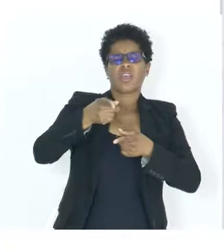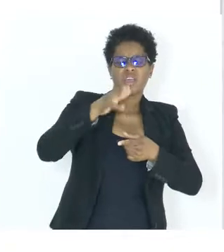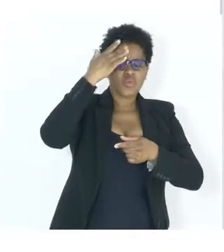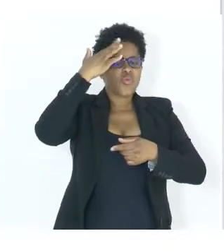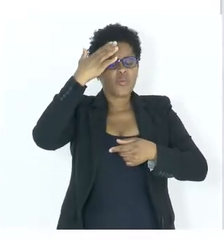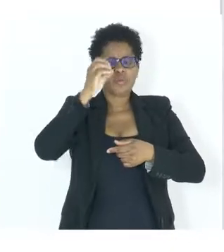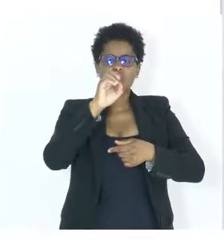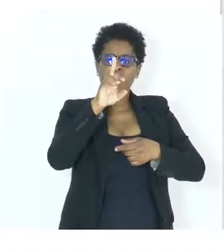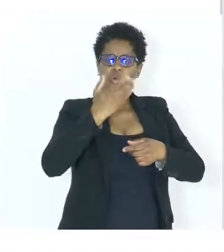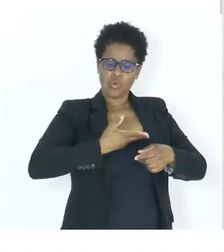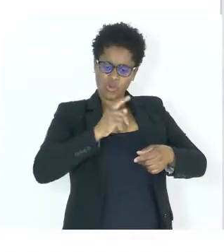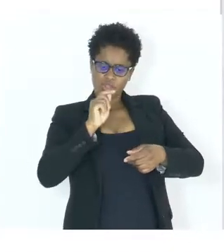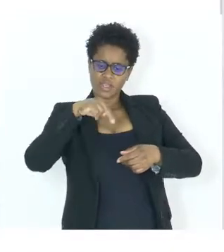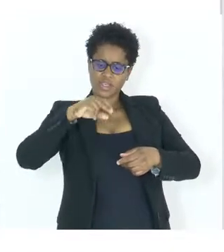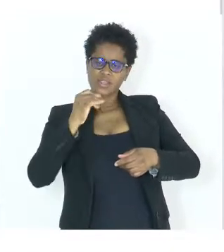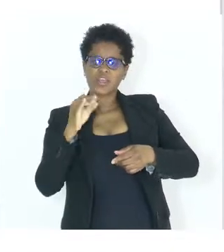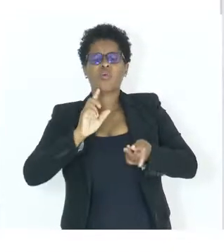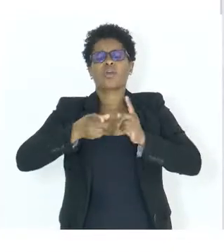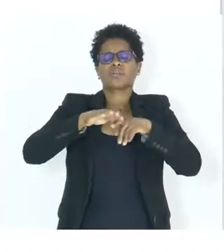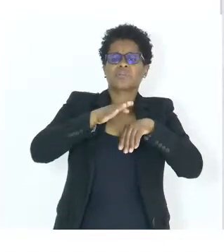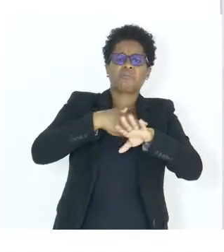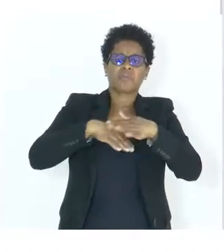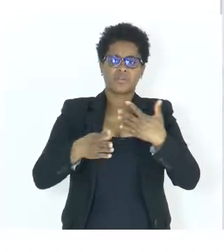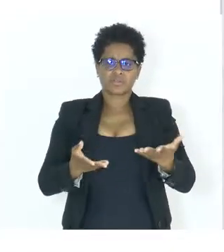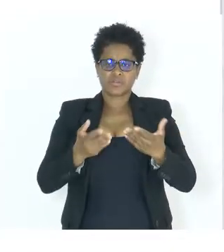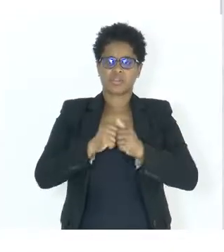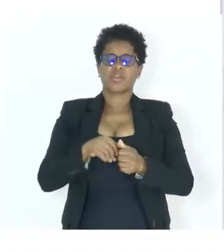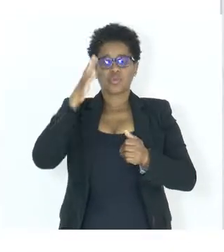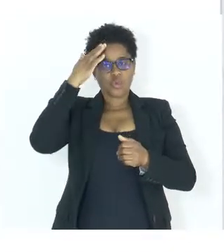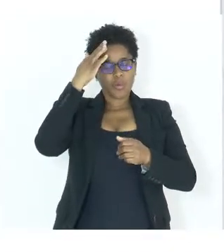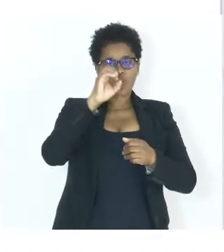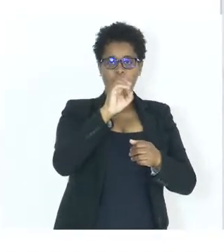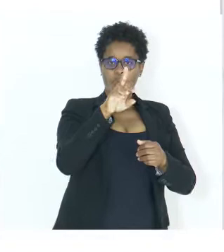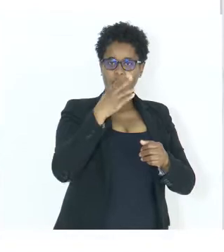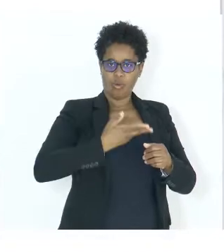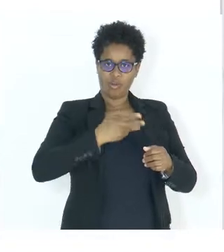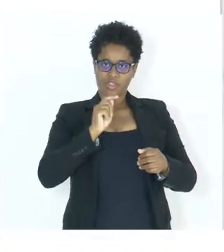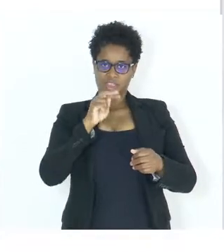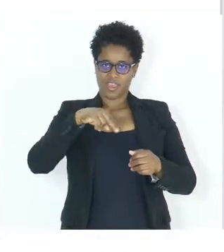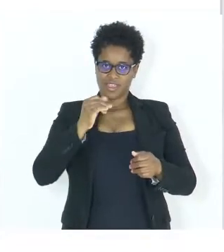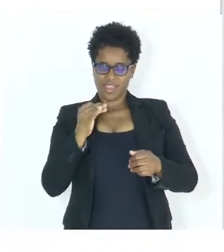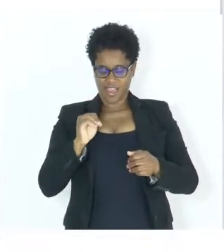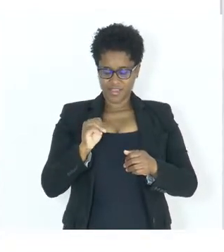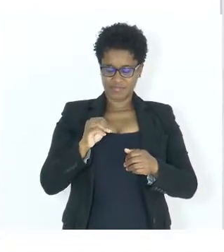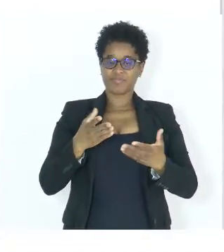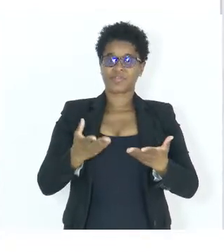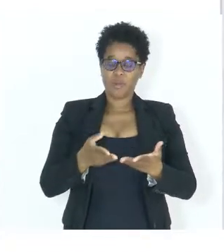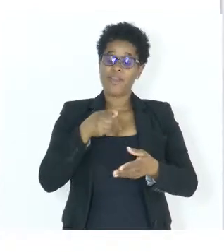significa números ordinais? Para que serve? Números ordinais são aqueles que